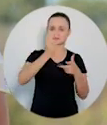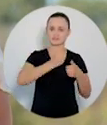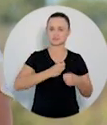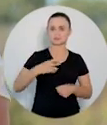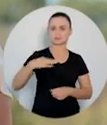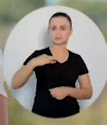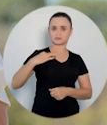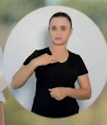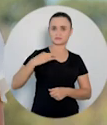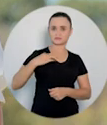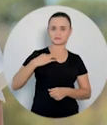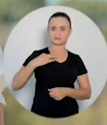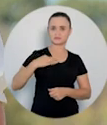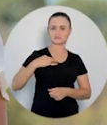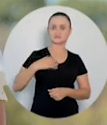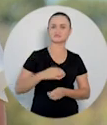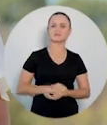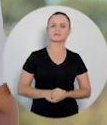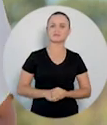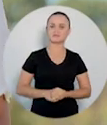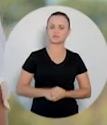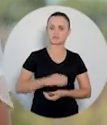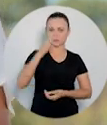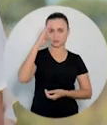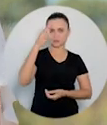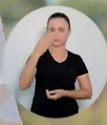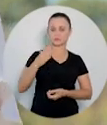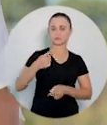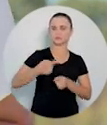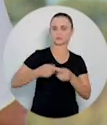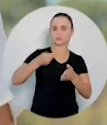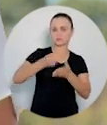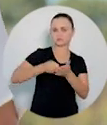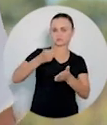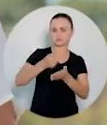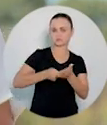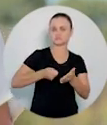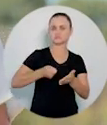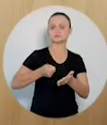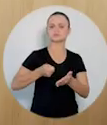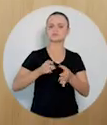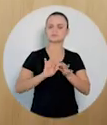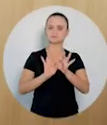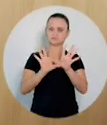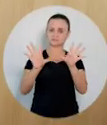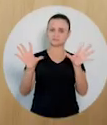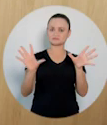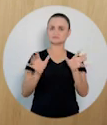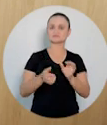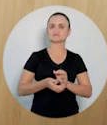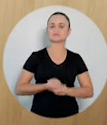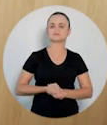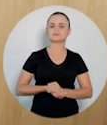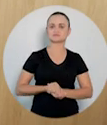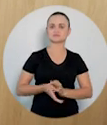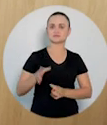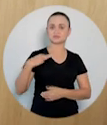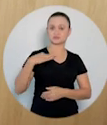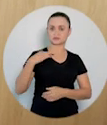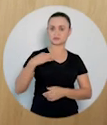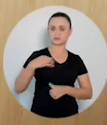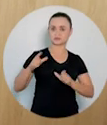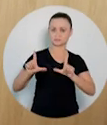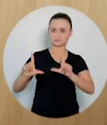de Campina Grande. Honra concedida pelas lutas em defesa da democracia. O título de cidadania de